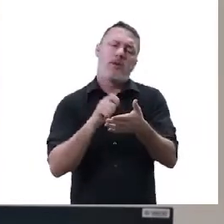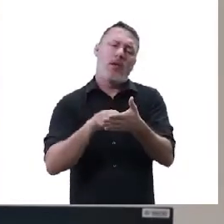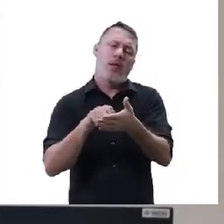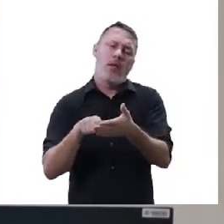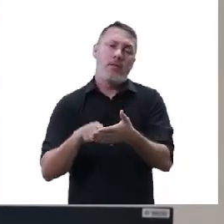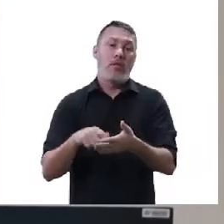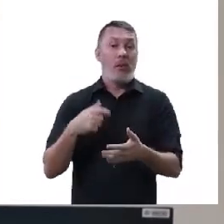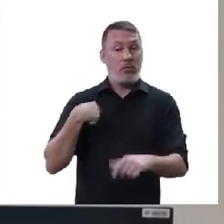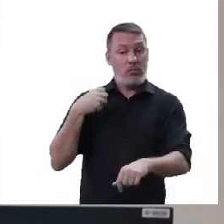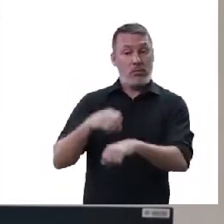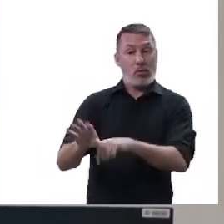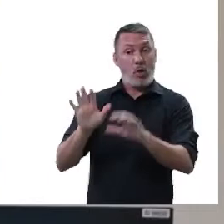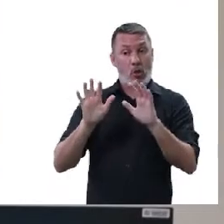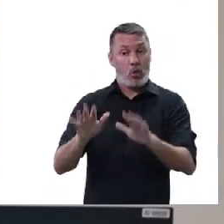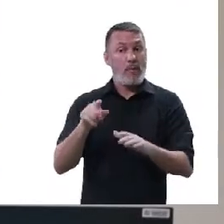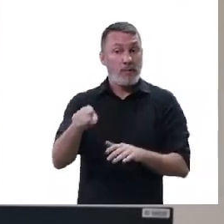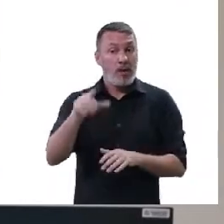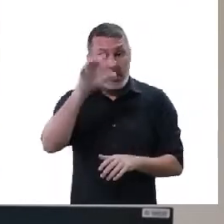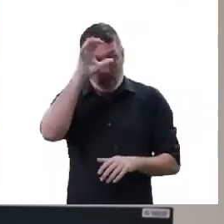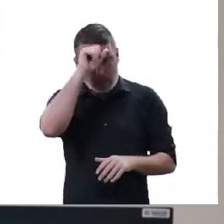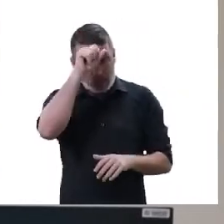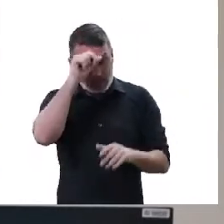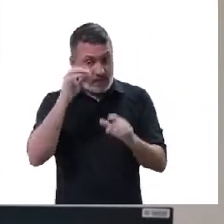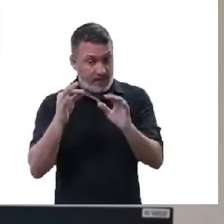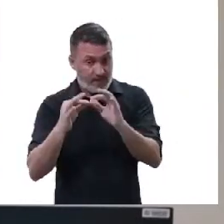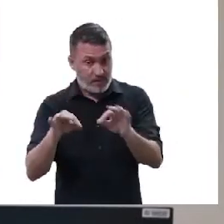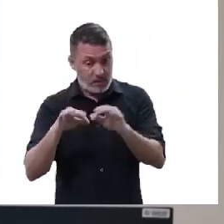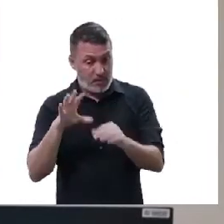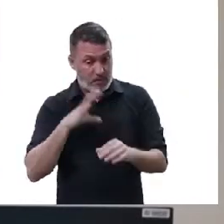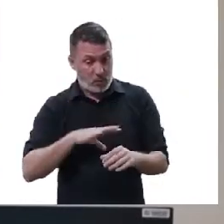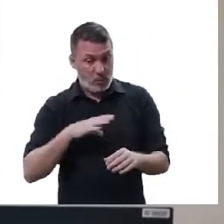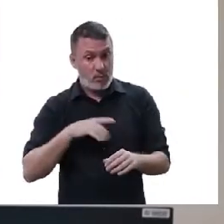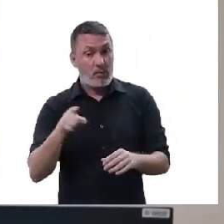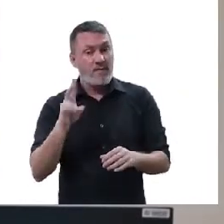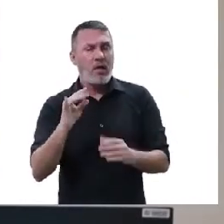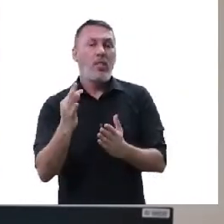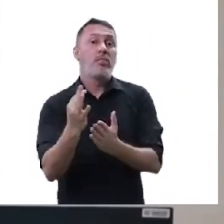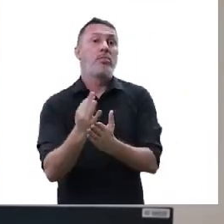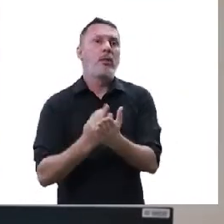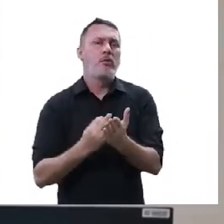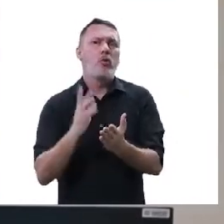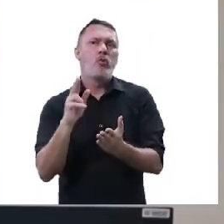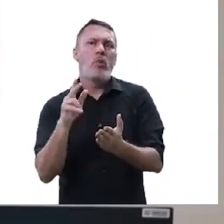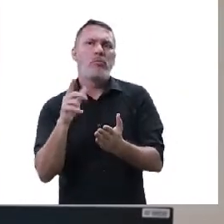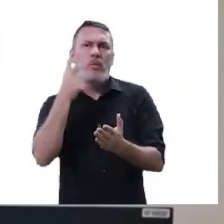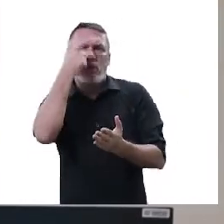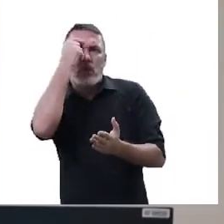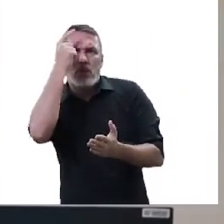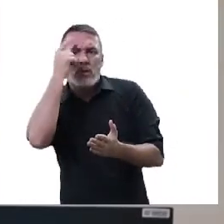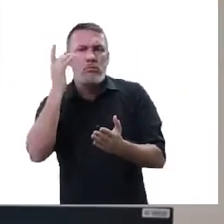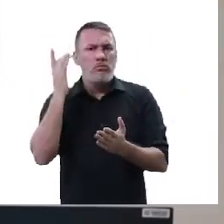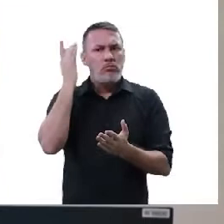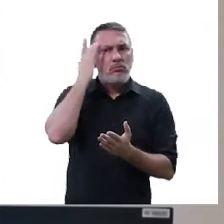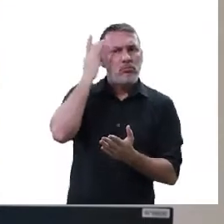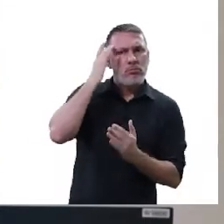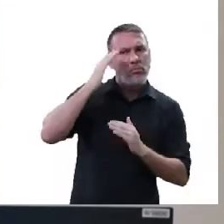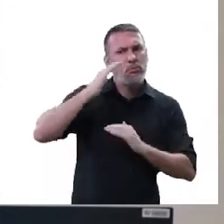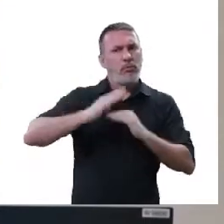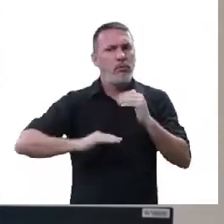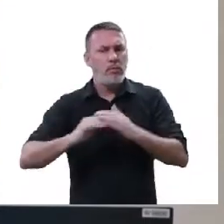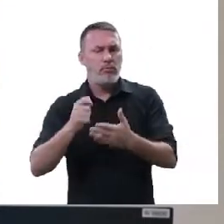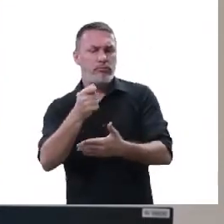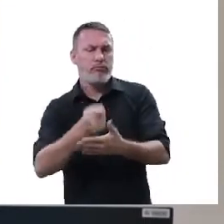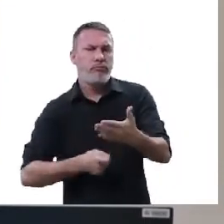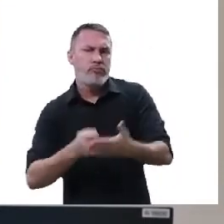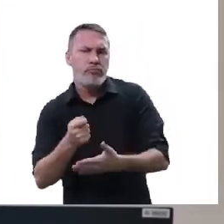regras. E eu falo com ele o seguinte, olha, você está aprendendo isso aqui para utilizar nos textos técnicos, Você está aprendendo isso